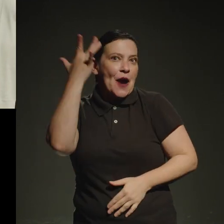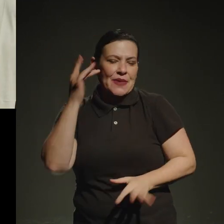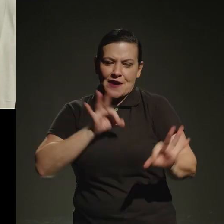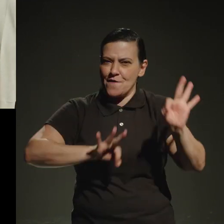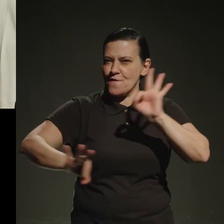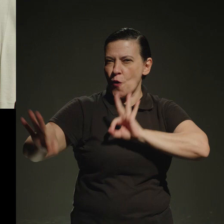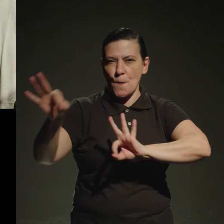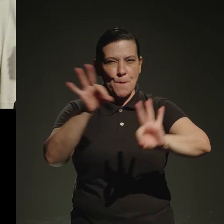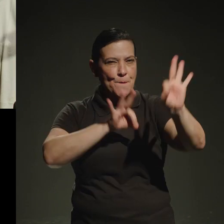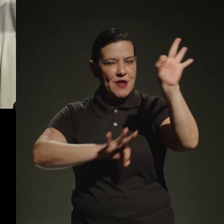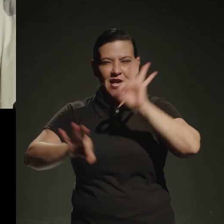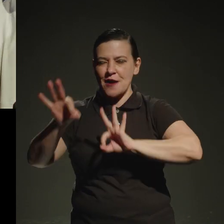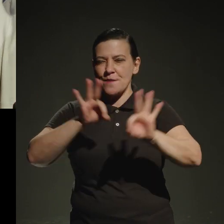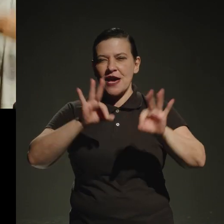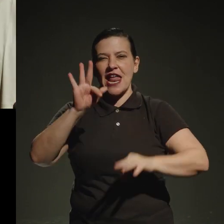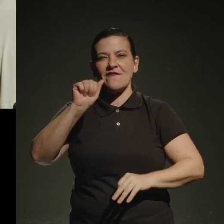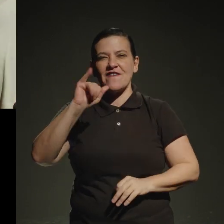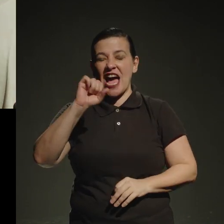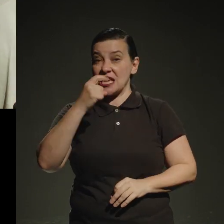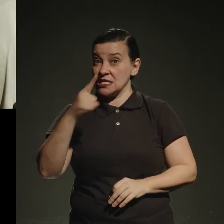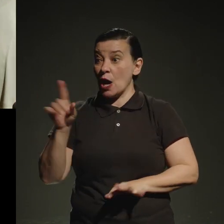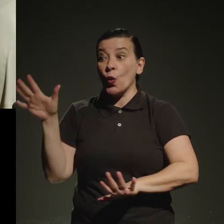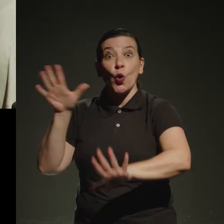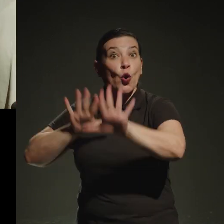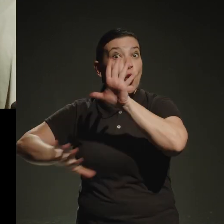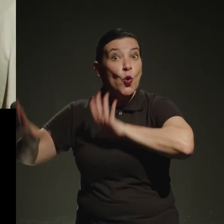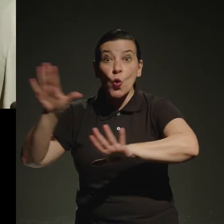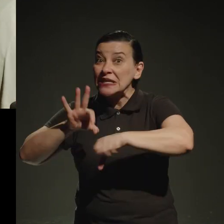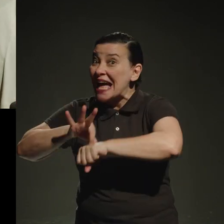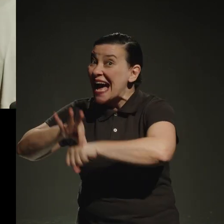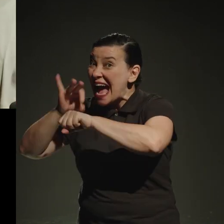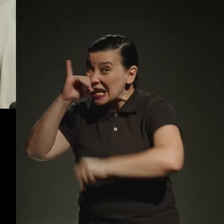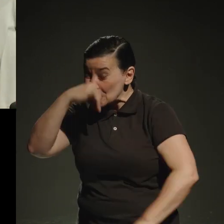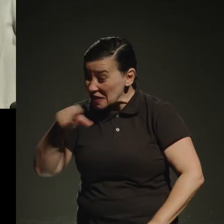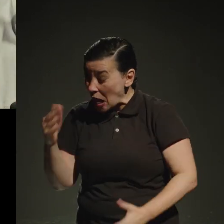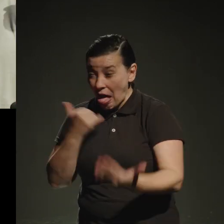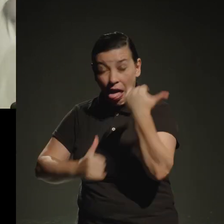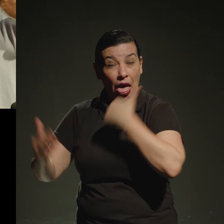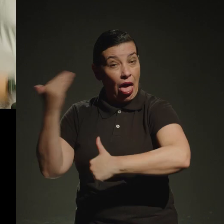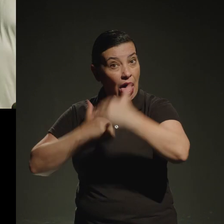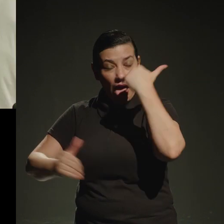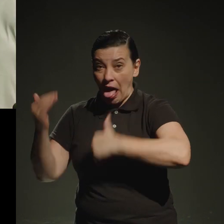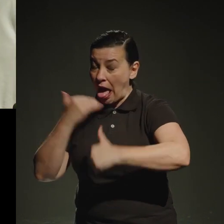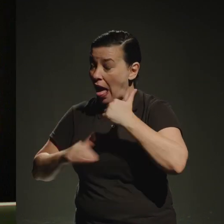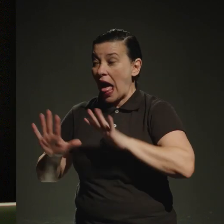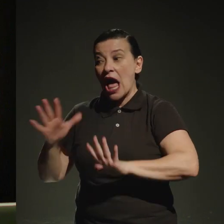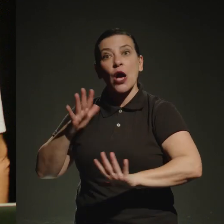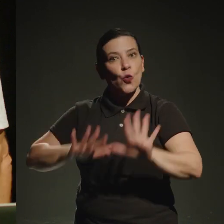abuses dos torresmos que não estou disposto a estremecer de susto com os teus traques durante a